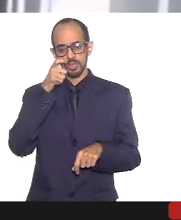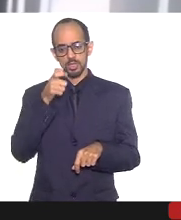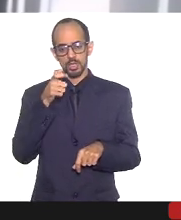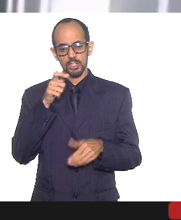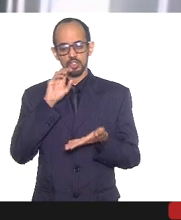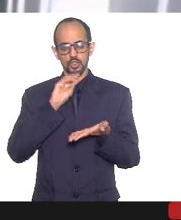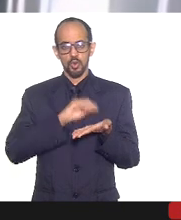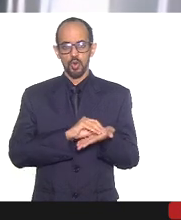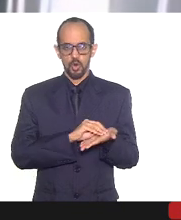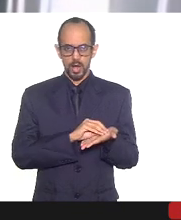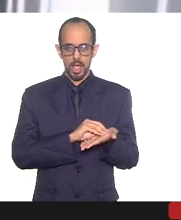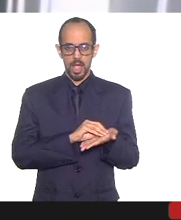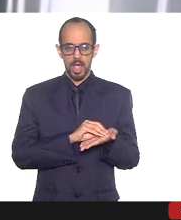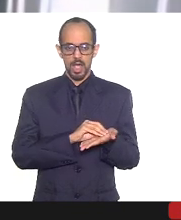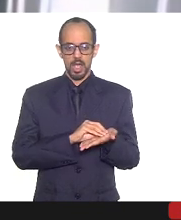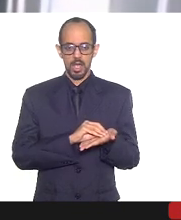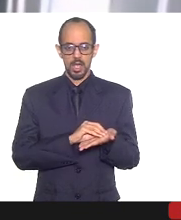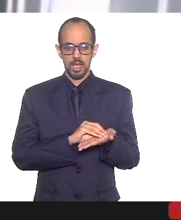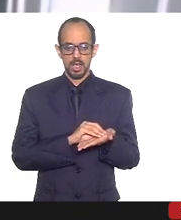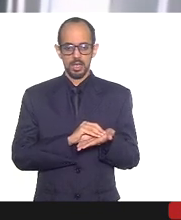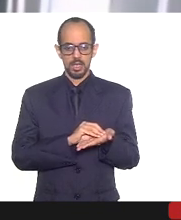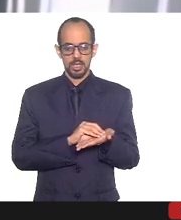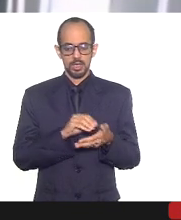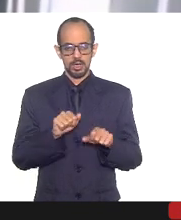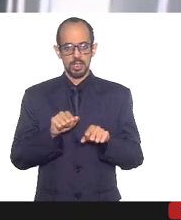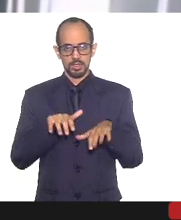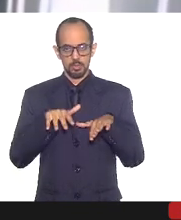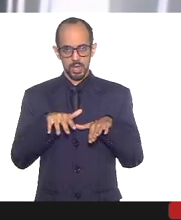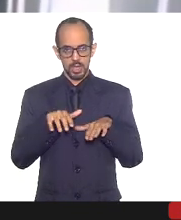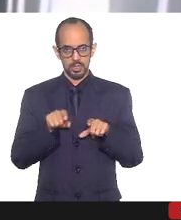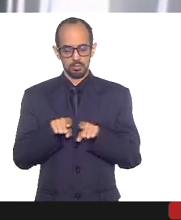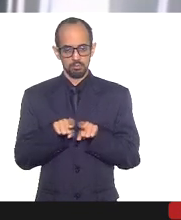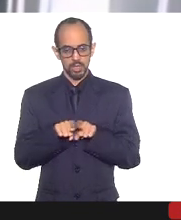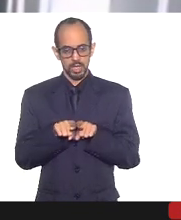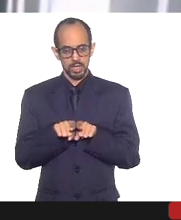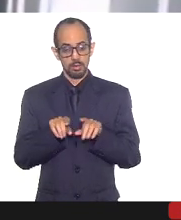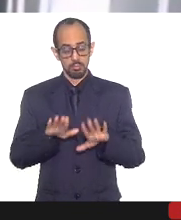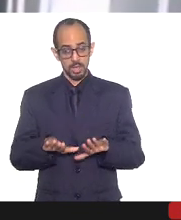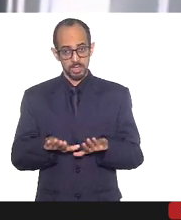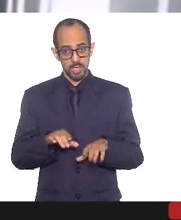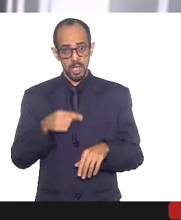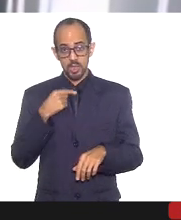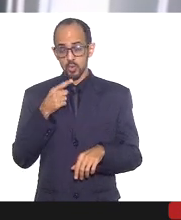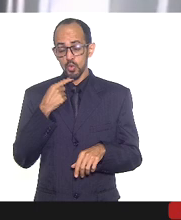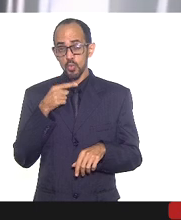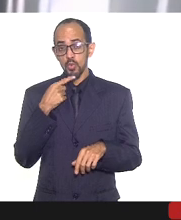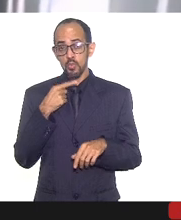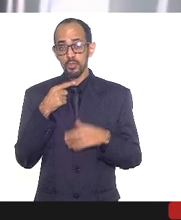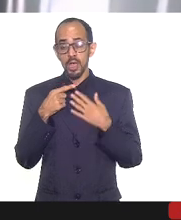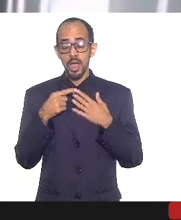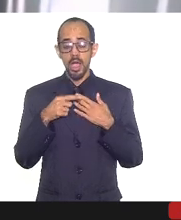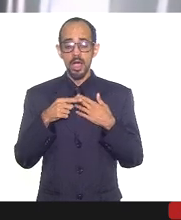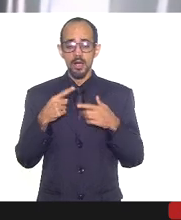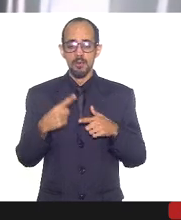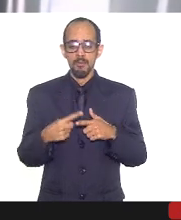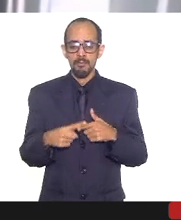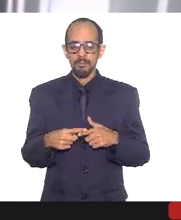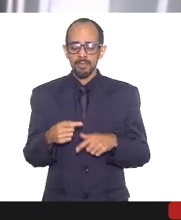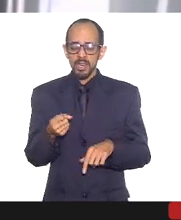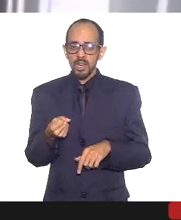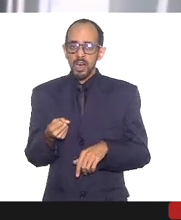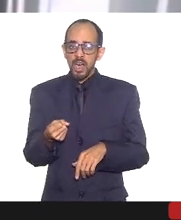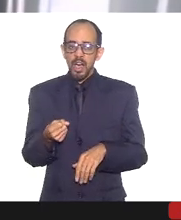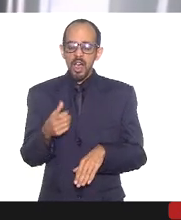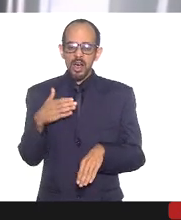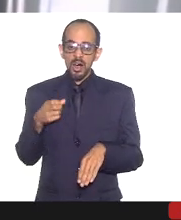colocou na pauta da Assembleia, então, assim, a nossa dúvida, porque se entrou na Assembleia, se deu entrada na Assembleia,